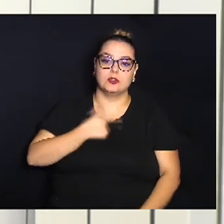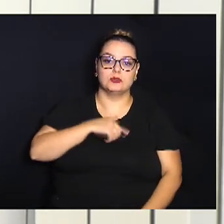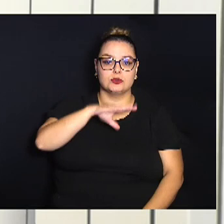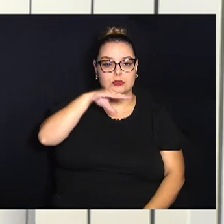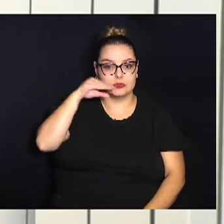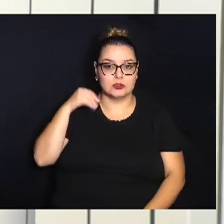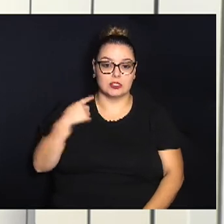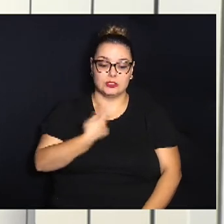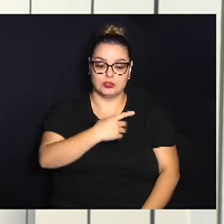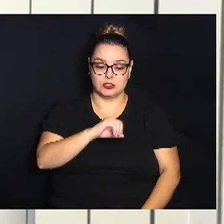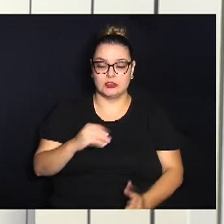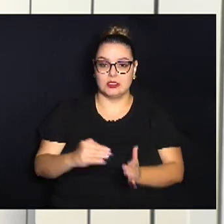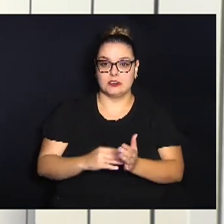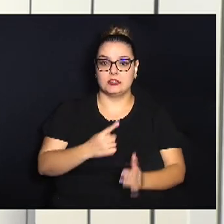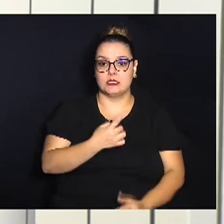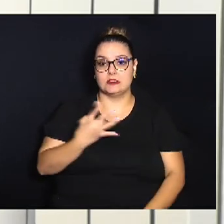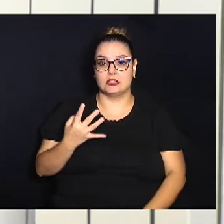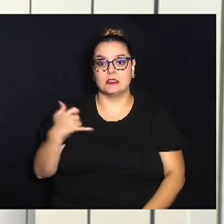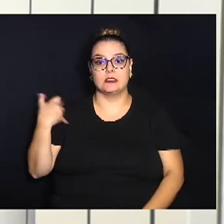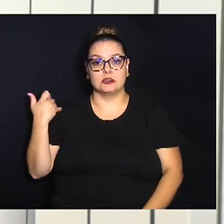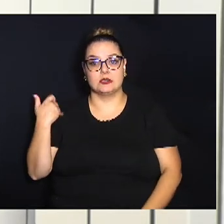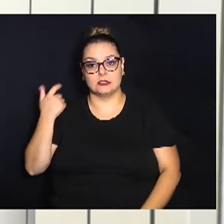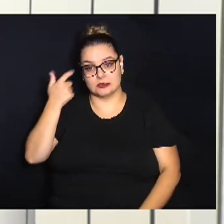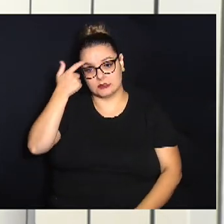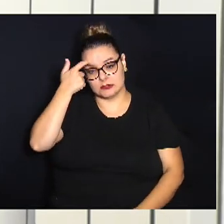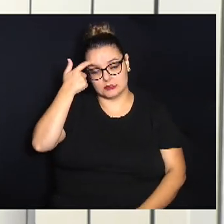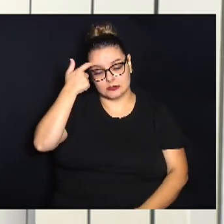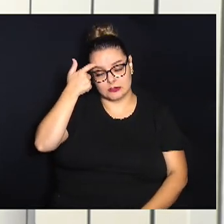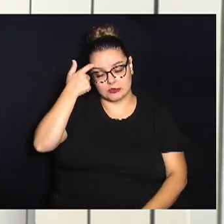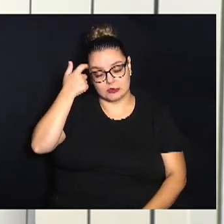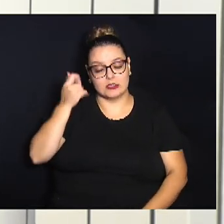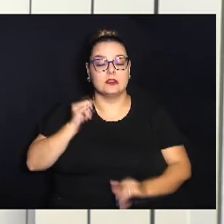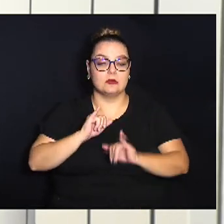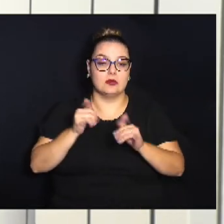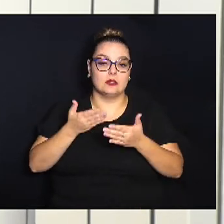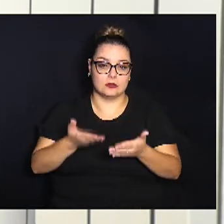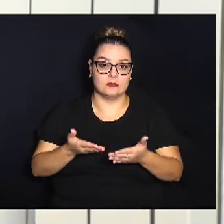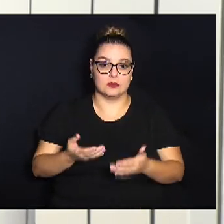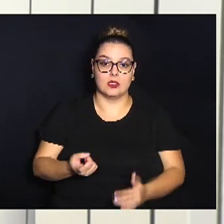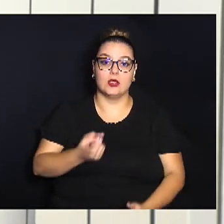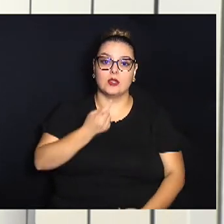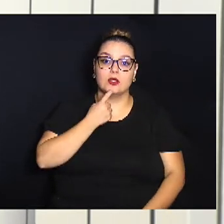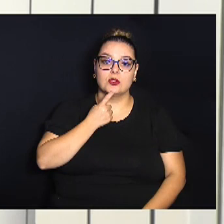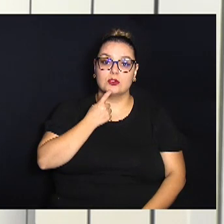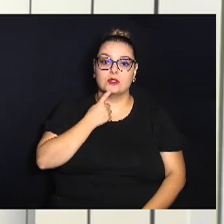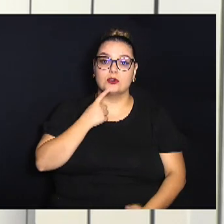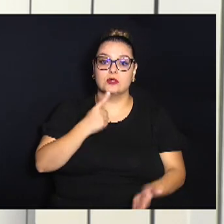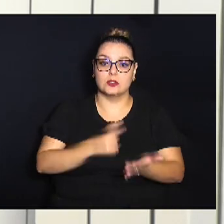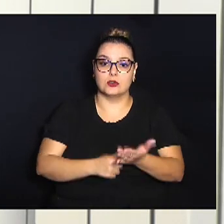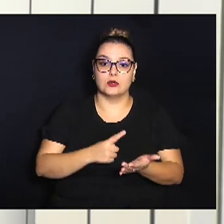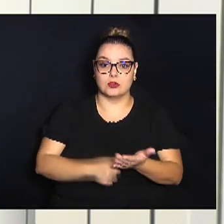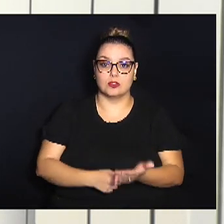adolescentes de 10 a 14 anos. E eu reforço aqui, hein? Campinas já confirmou